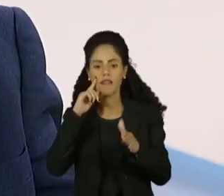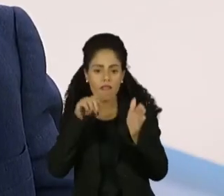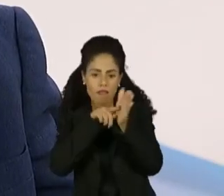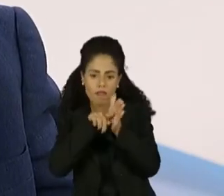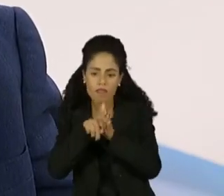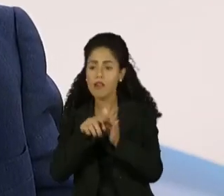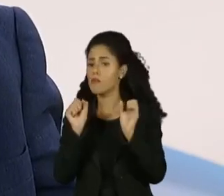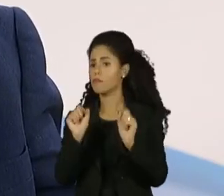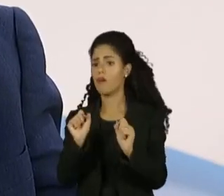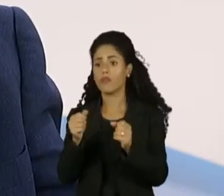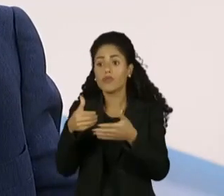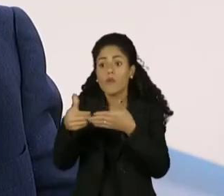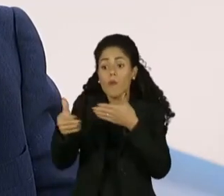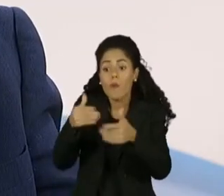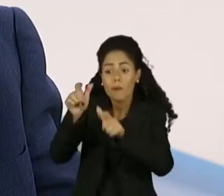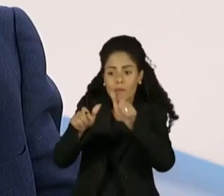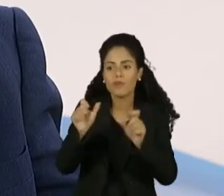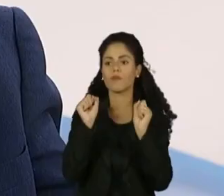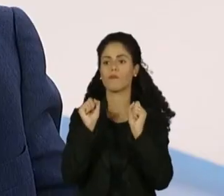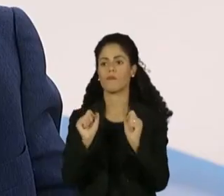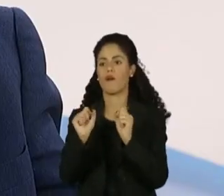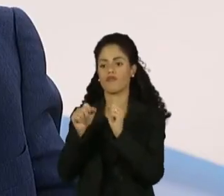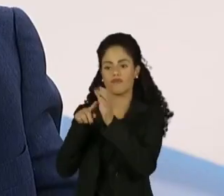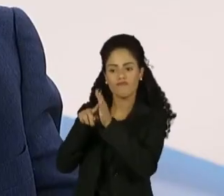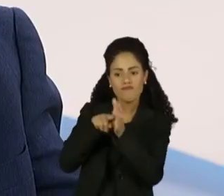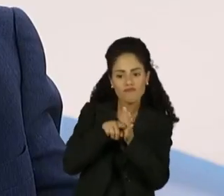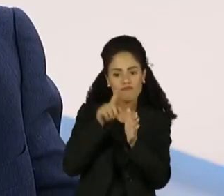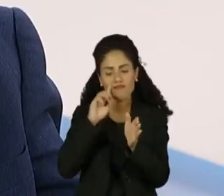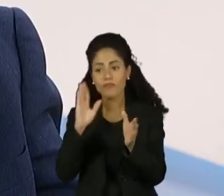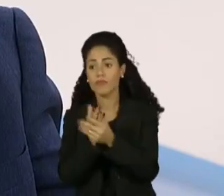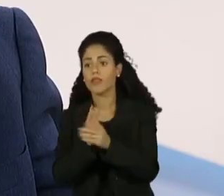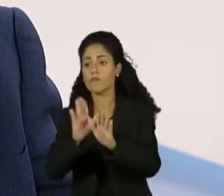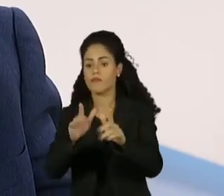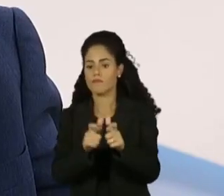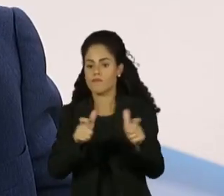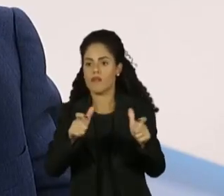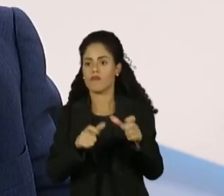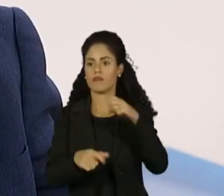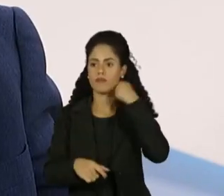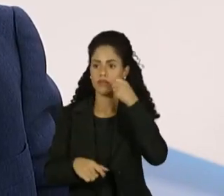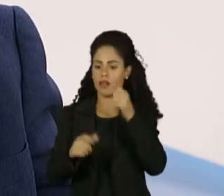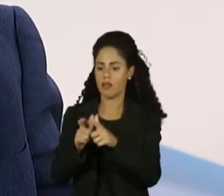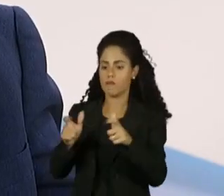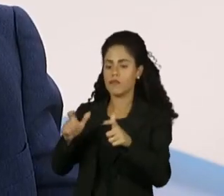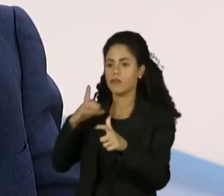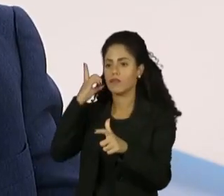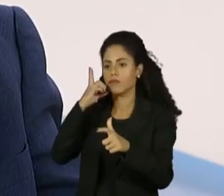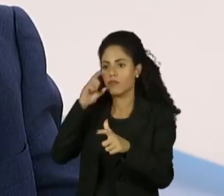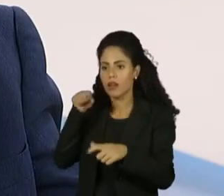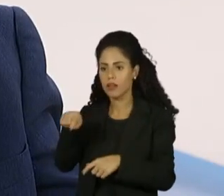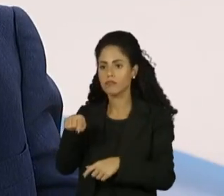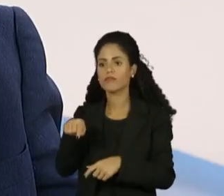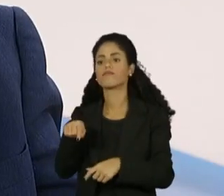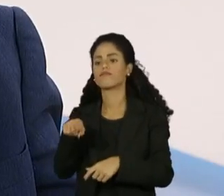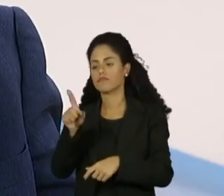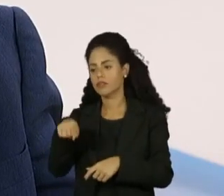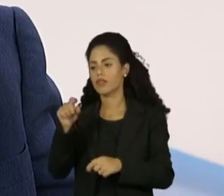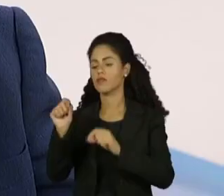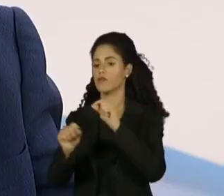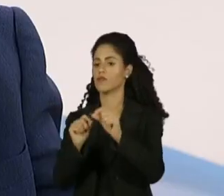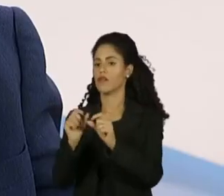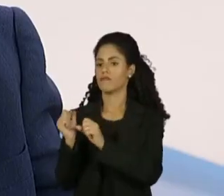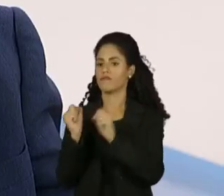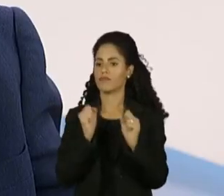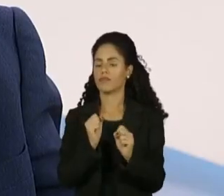Investigado, né? Isso é uma coisa absolutamente normal. Mas a questão da maioria do Senado e maioria da Câmara é muito mais na perspectiva